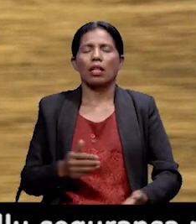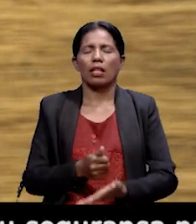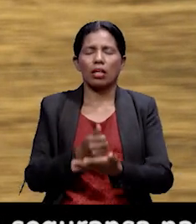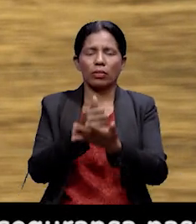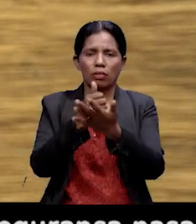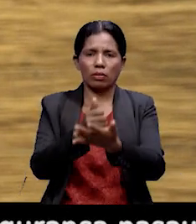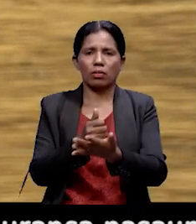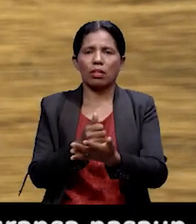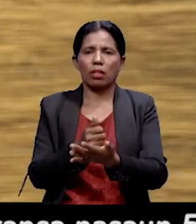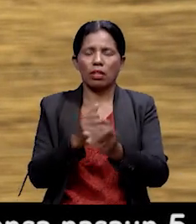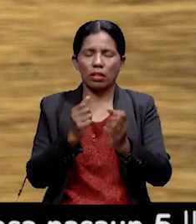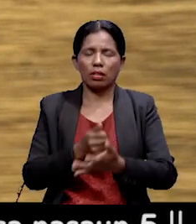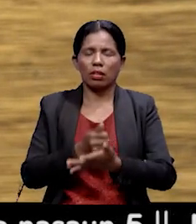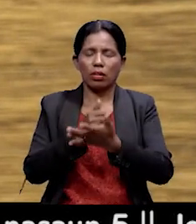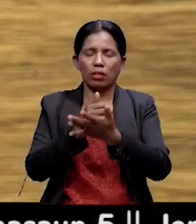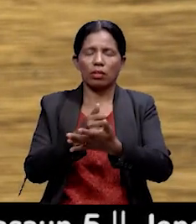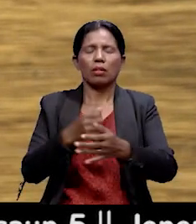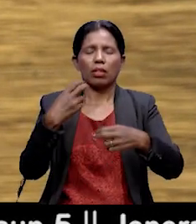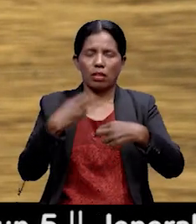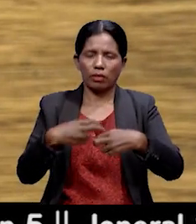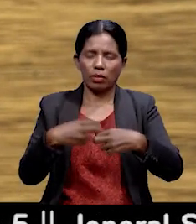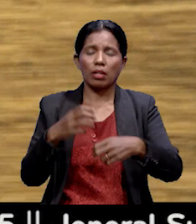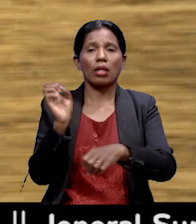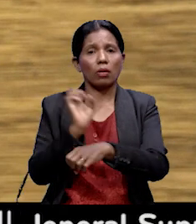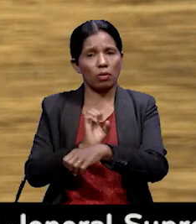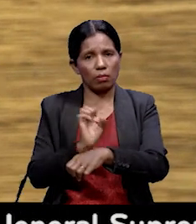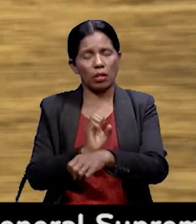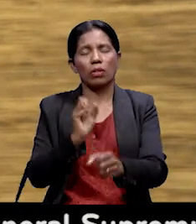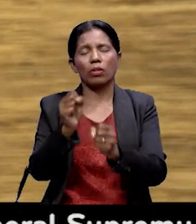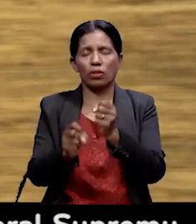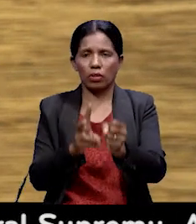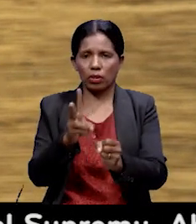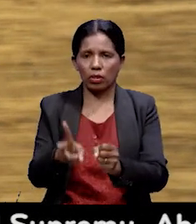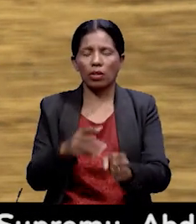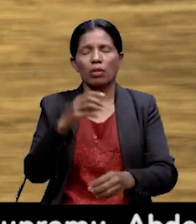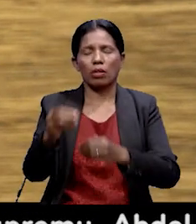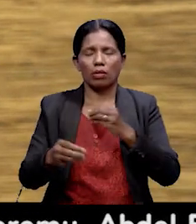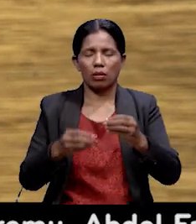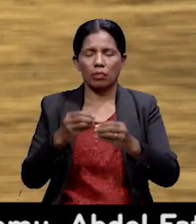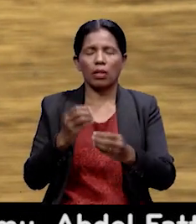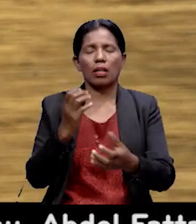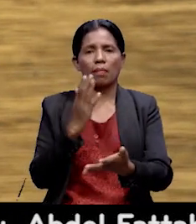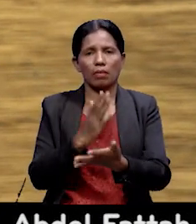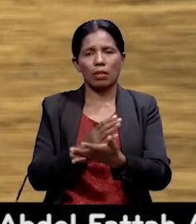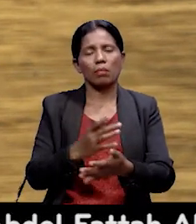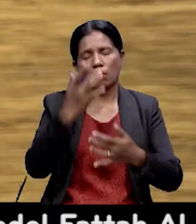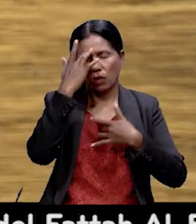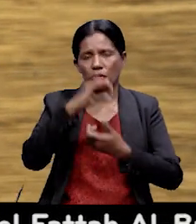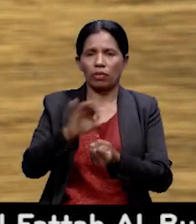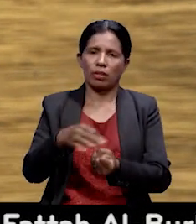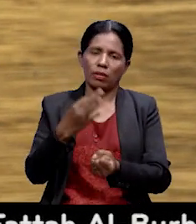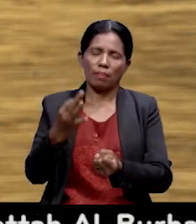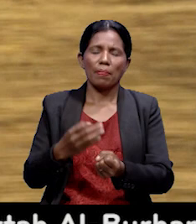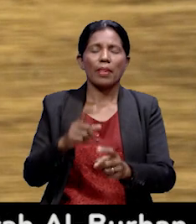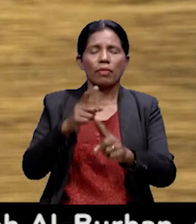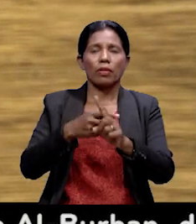vulneráveis aos riscos econômicos e sociais relacionados com a pandemia do Covid-19. E a fulanzunha